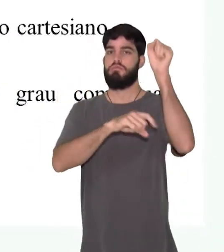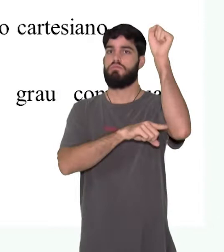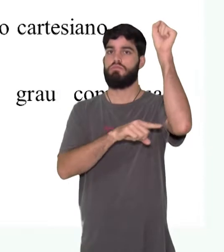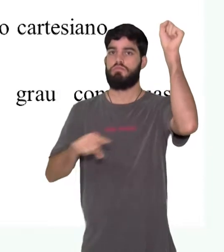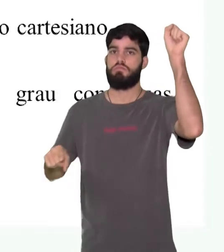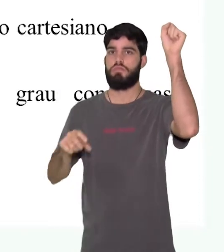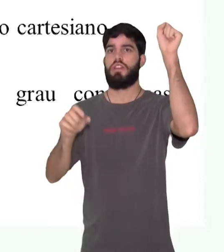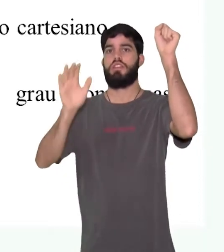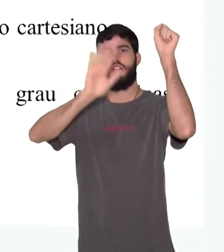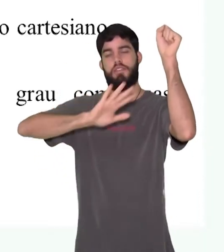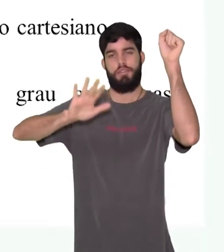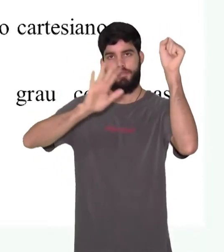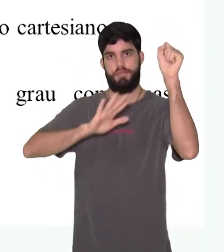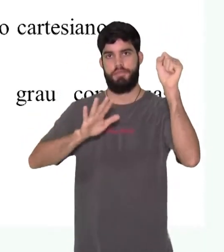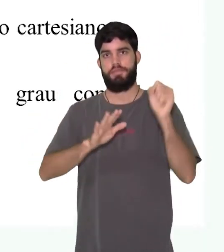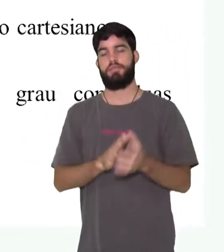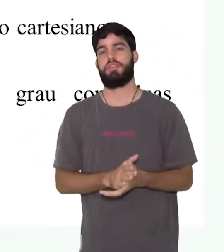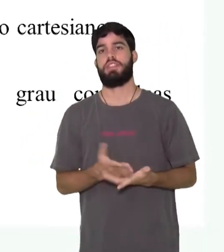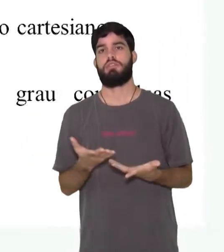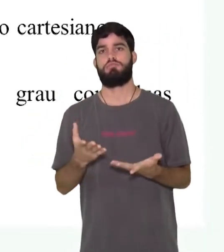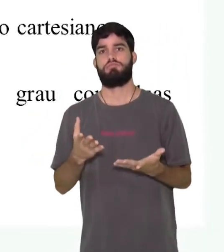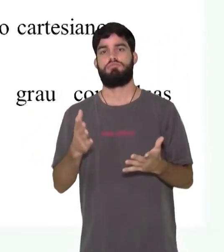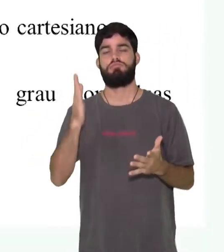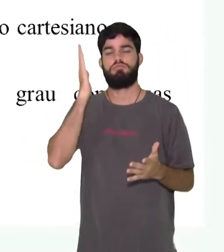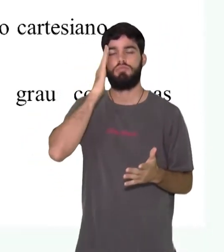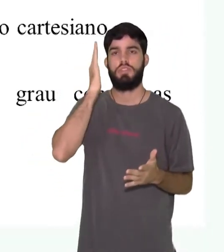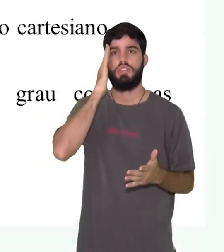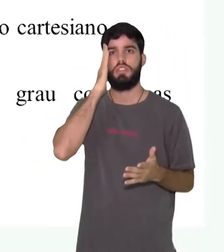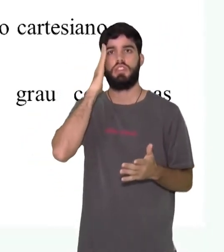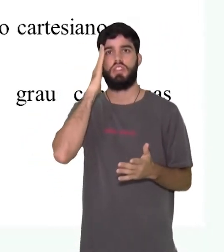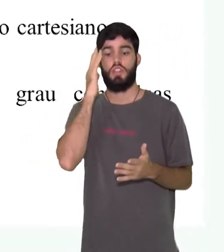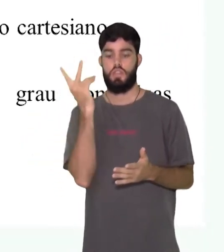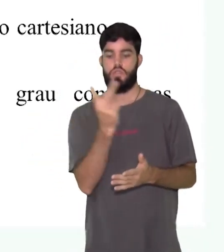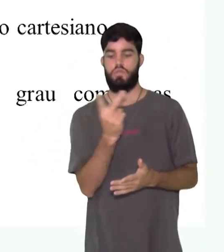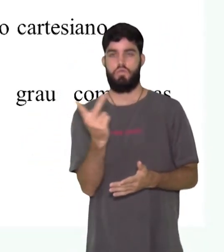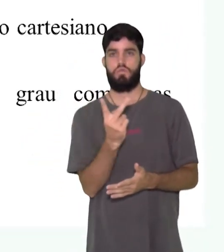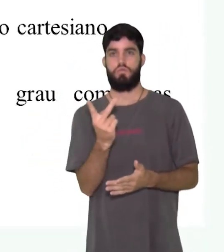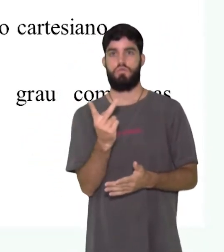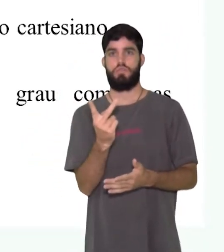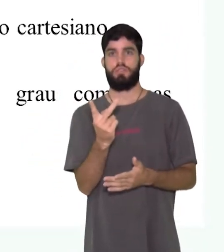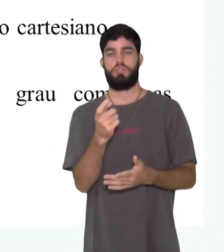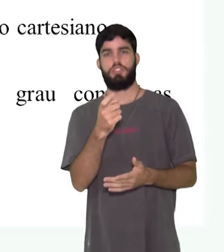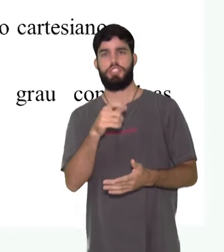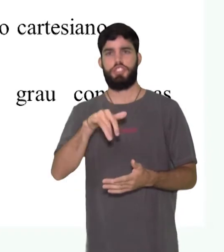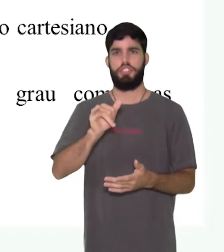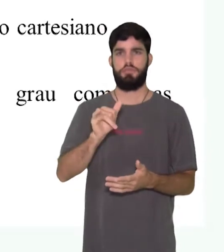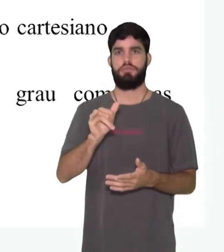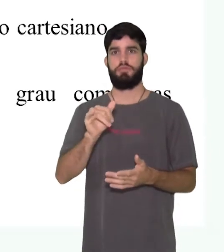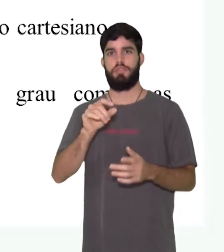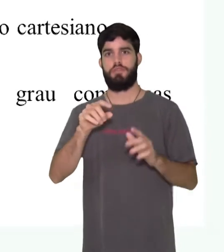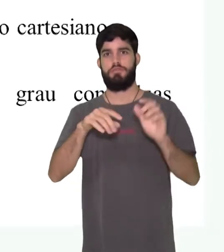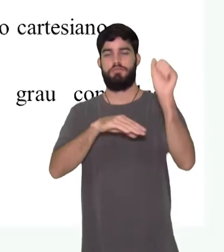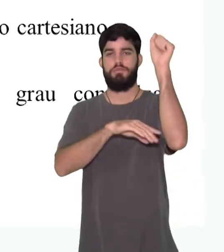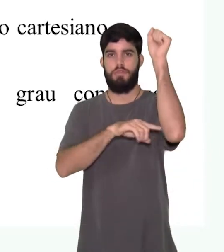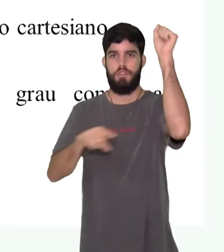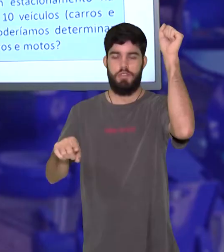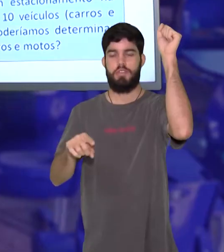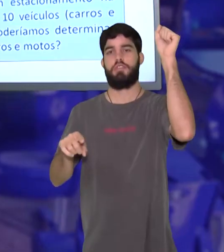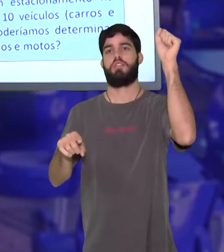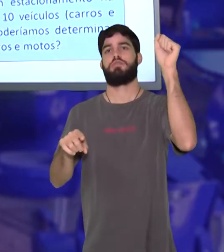seguinte habilidade associaram a equação linear de primeiro grau com duas incógnitas a uma reta no plano cartesiano